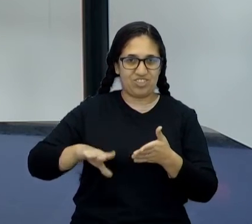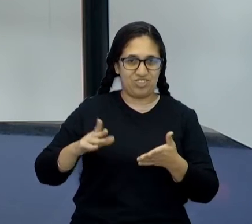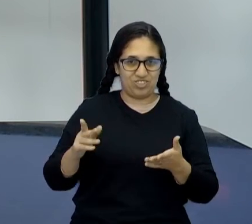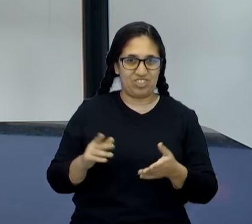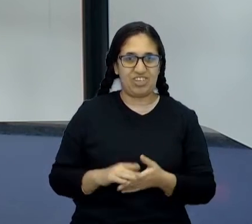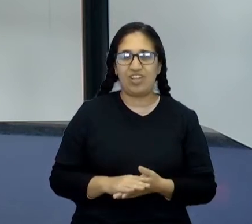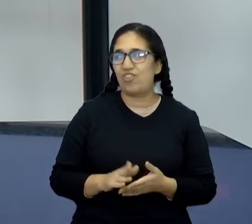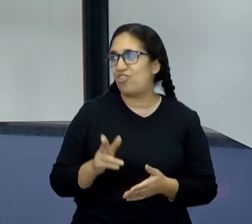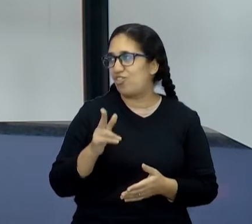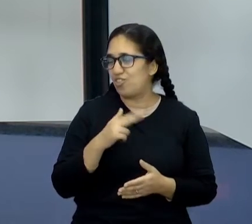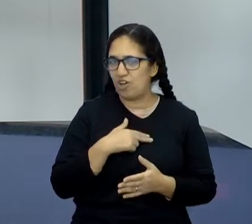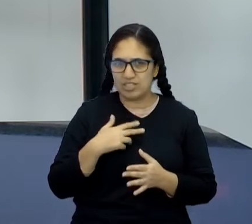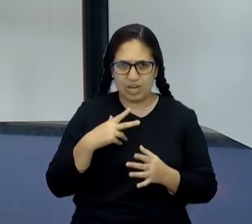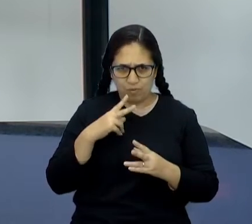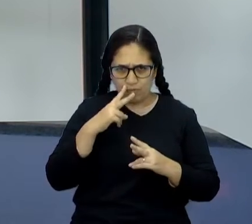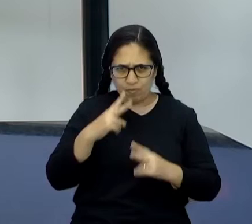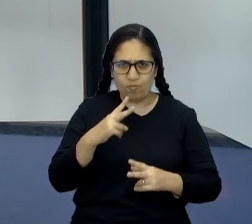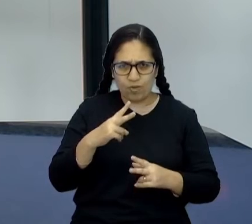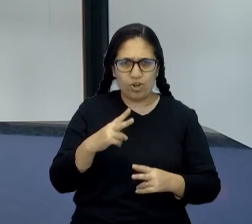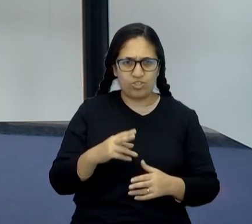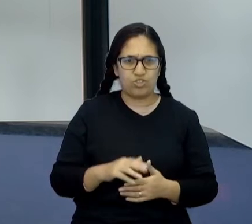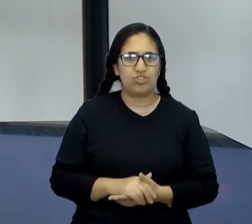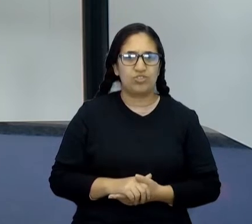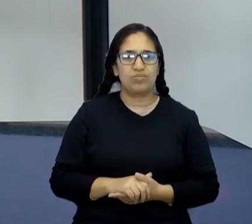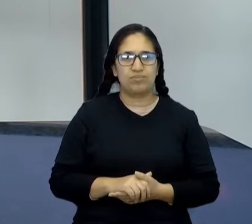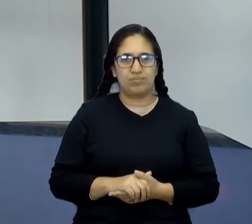Como é super ímã, eles são bem difíceis de separar.